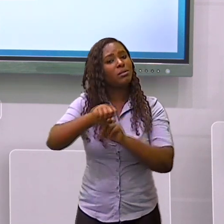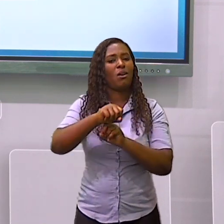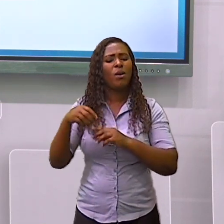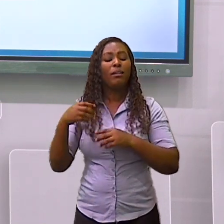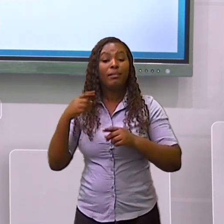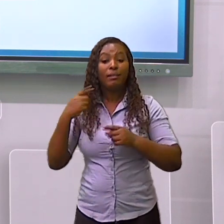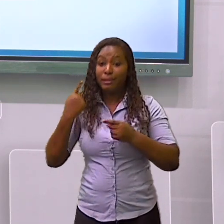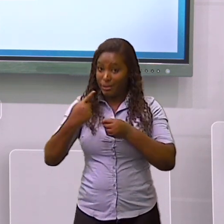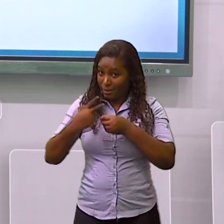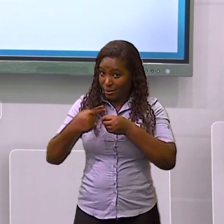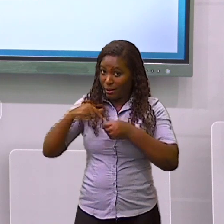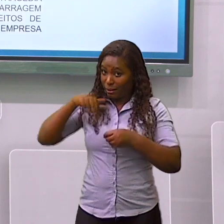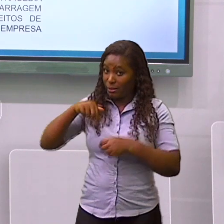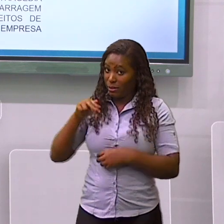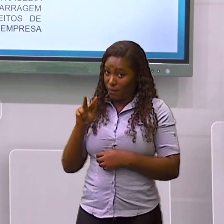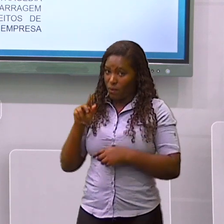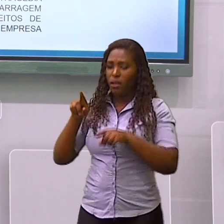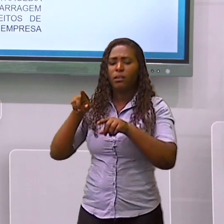passa.